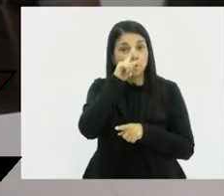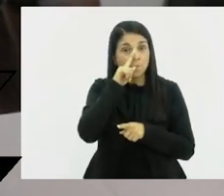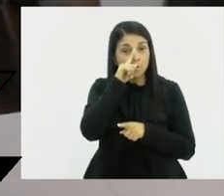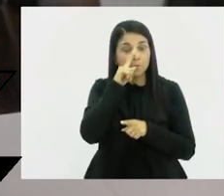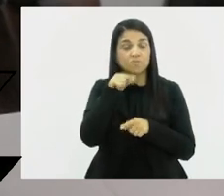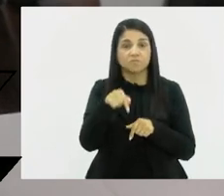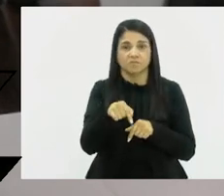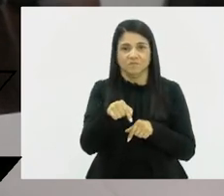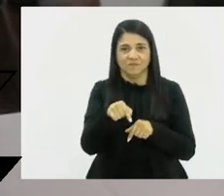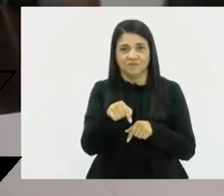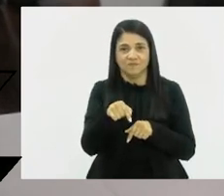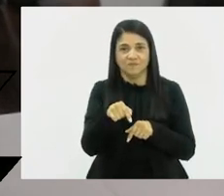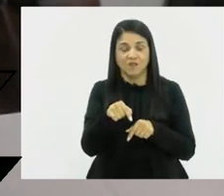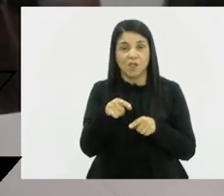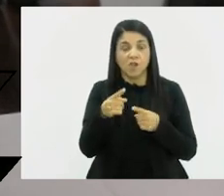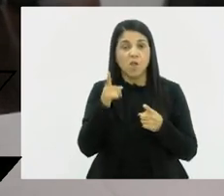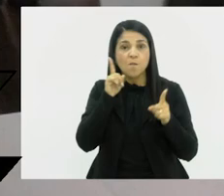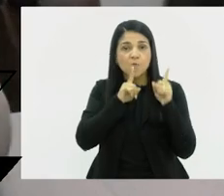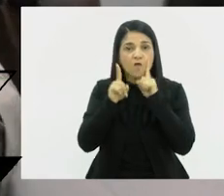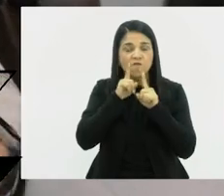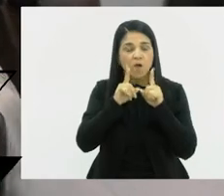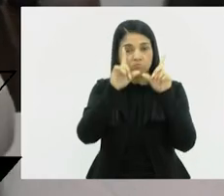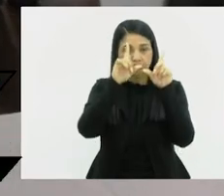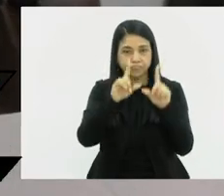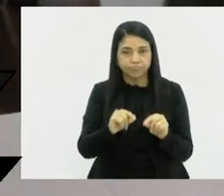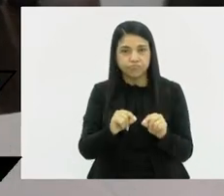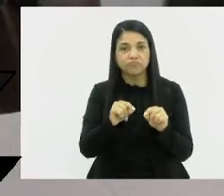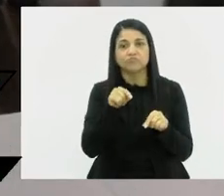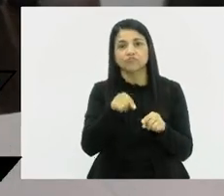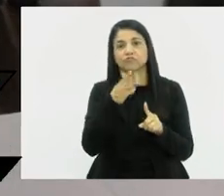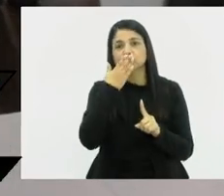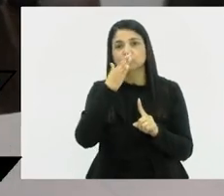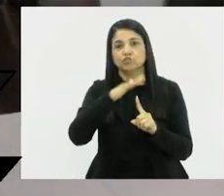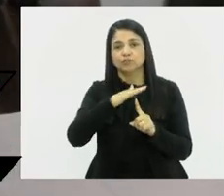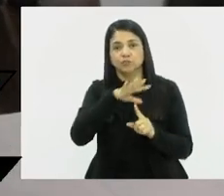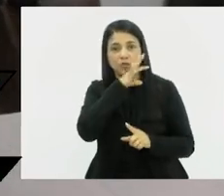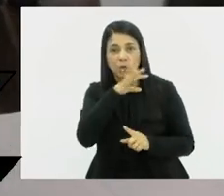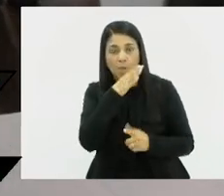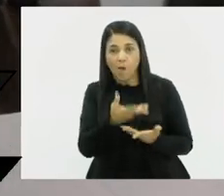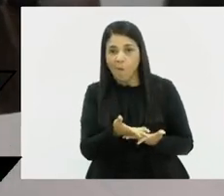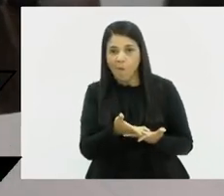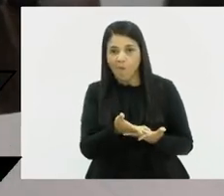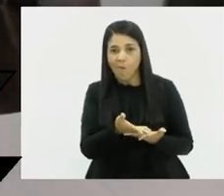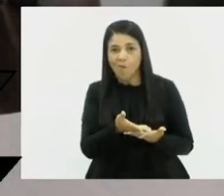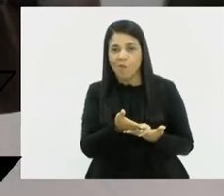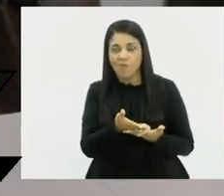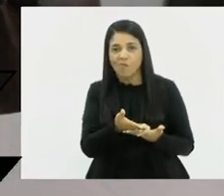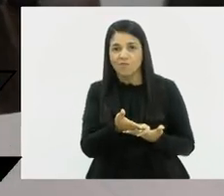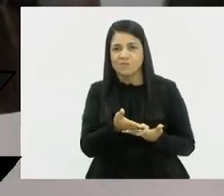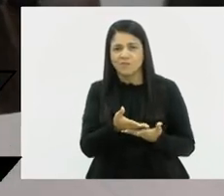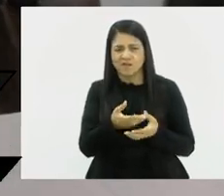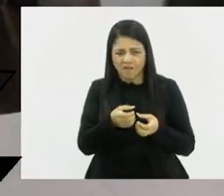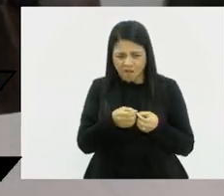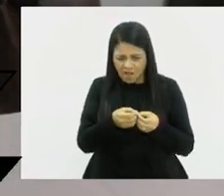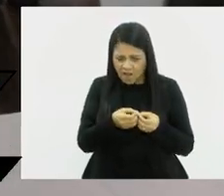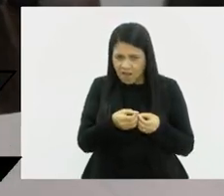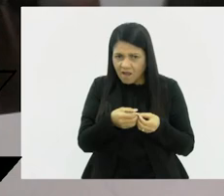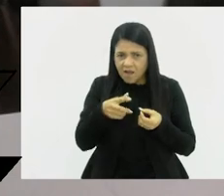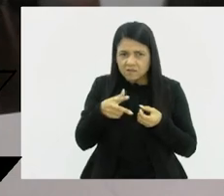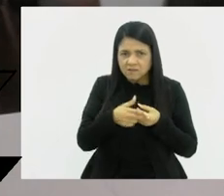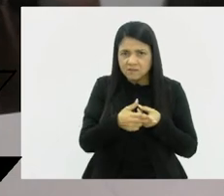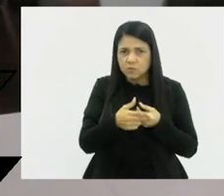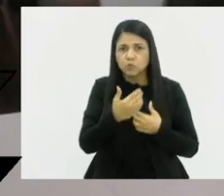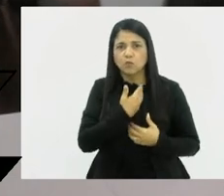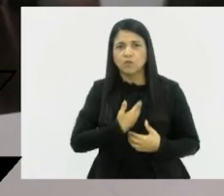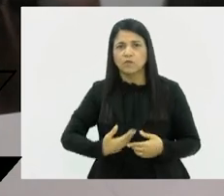ecológica e provoquem a extinção de espécies ou submetam animais à crueldade. Aí vão dizer, mas e a castração que foi feita pelo governo do Estado?